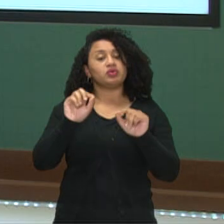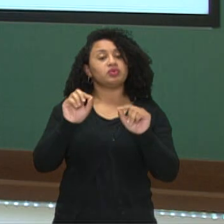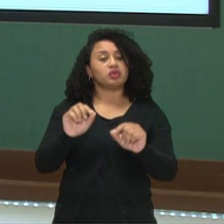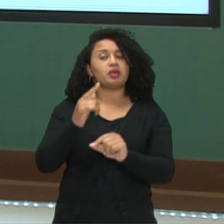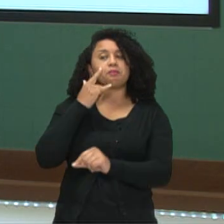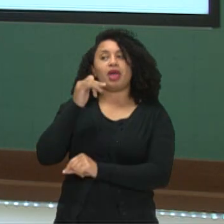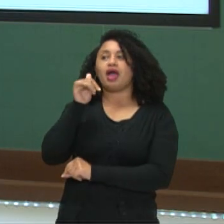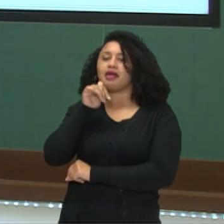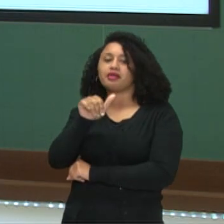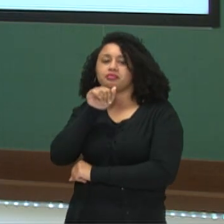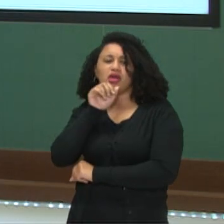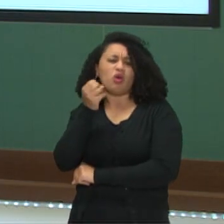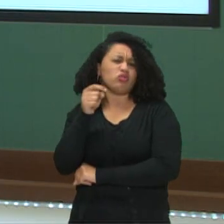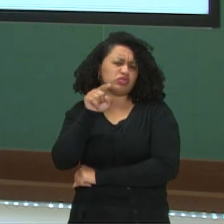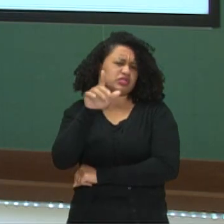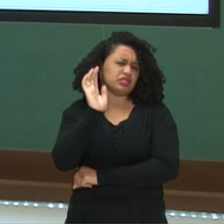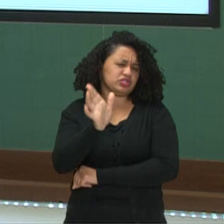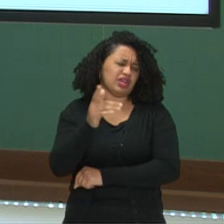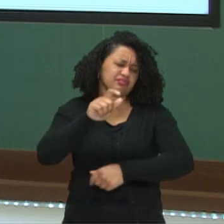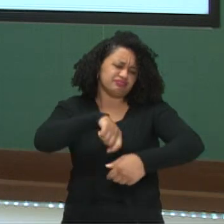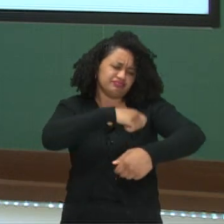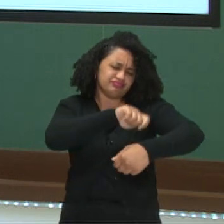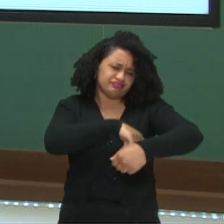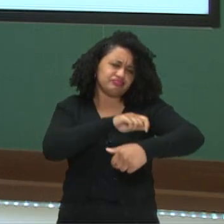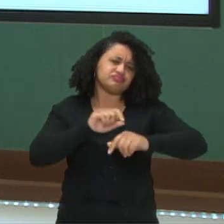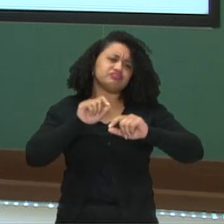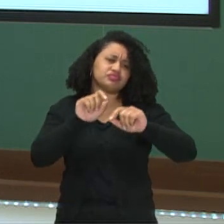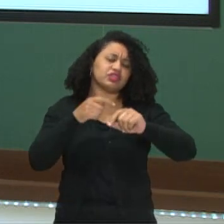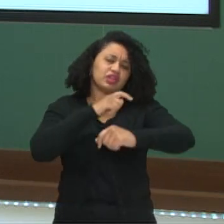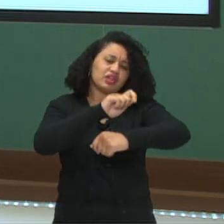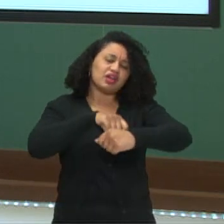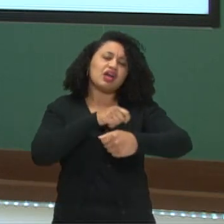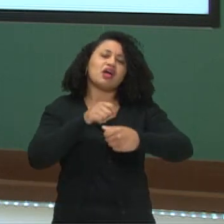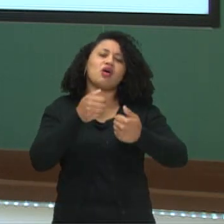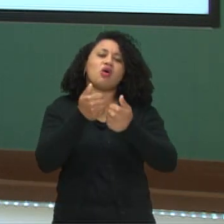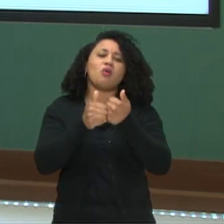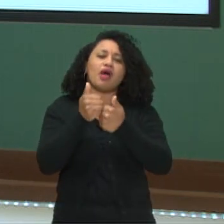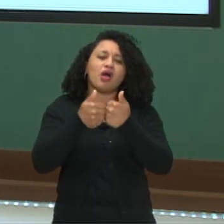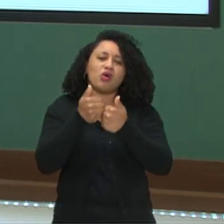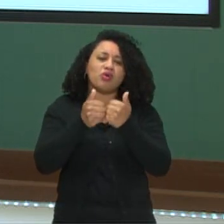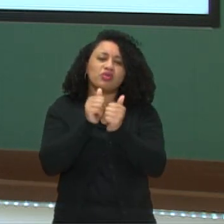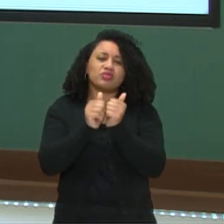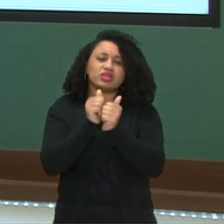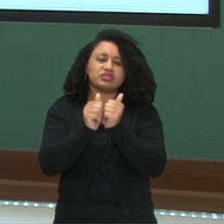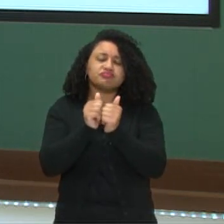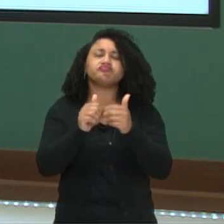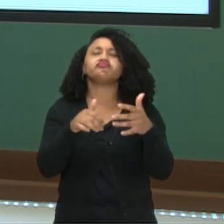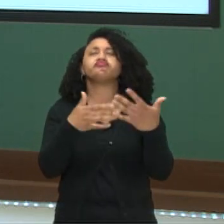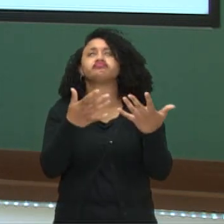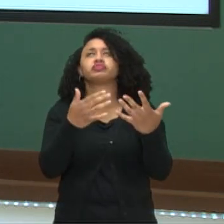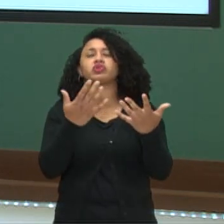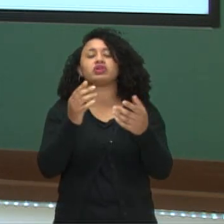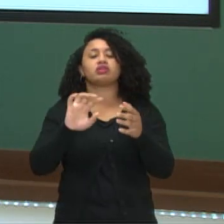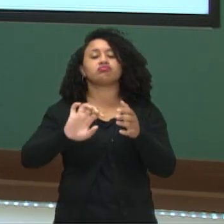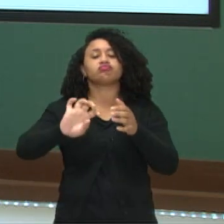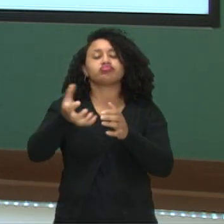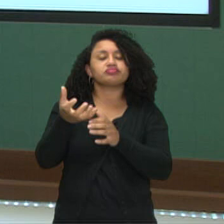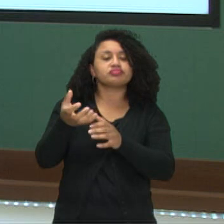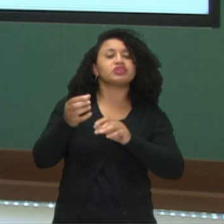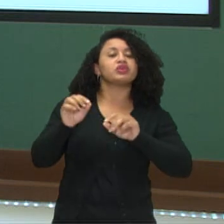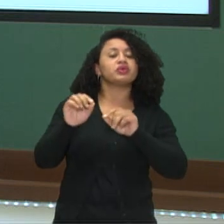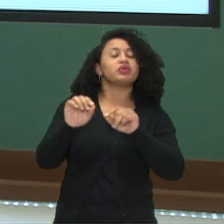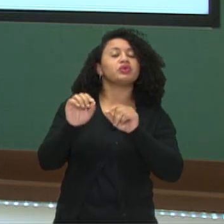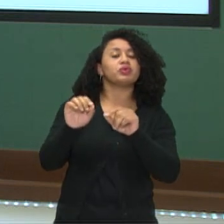pai ou sua mãe, ou você mesmo que já cozinhou um arroz ali, né? Quando você desliga o arroz,